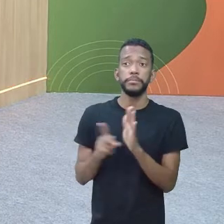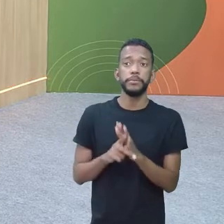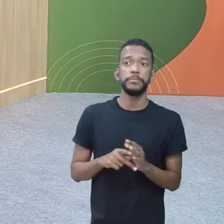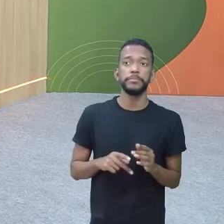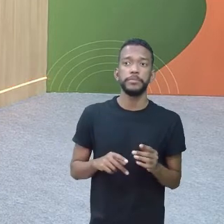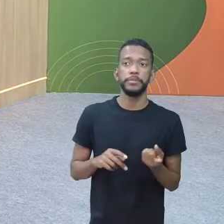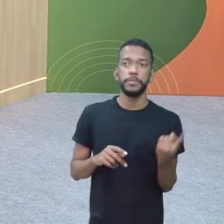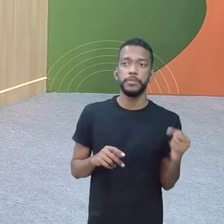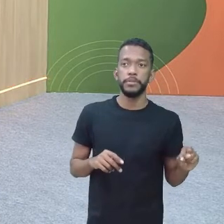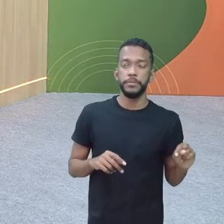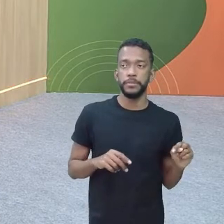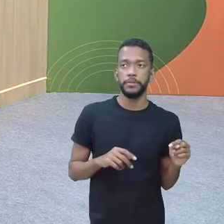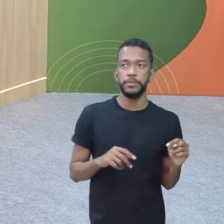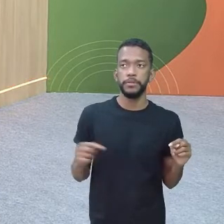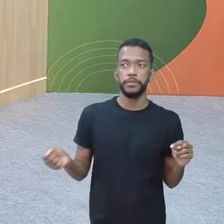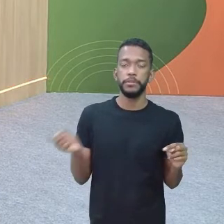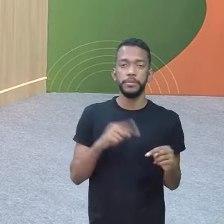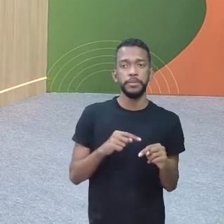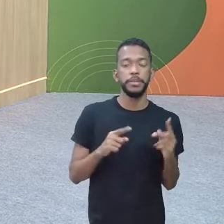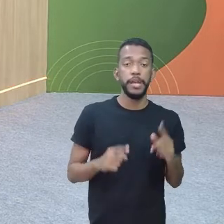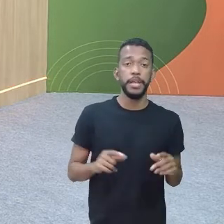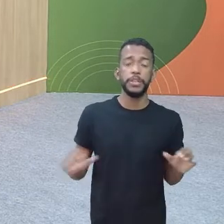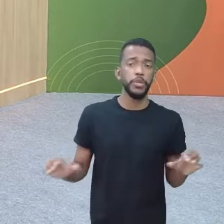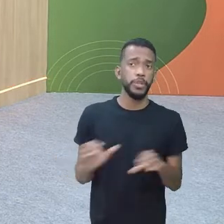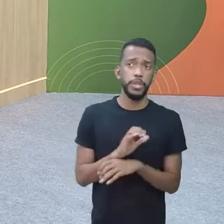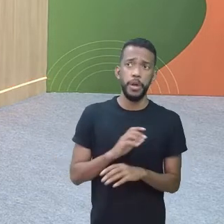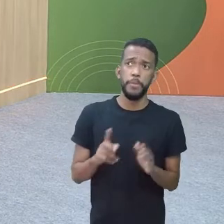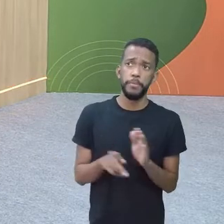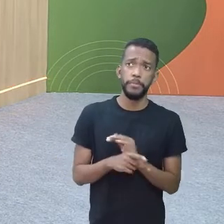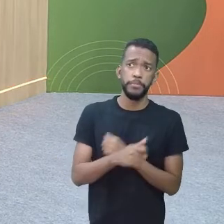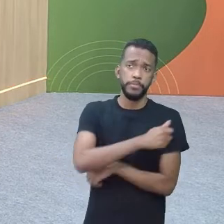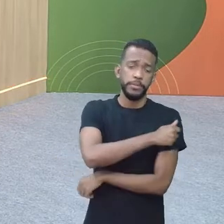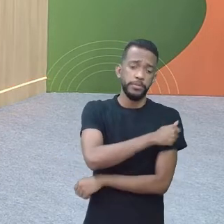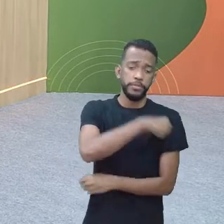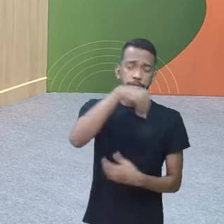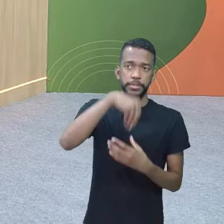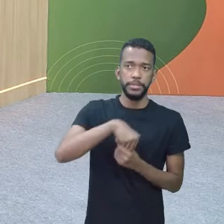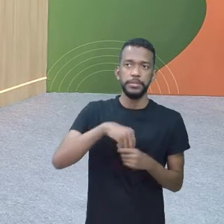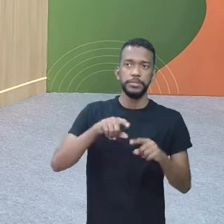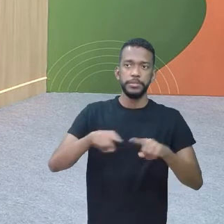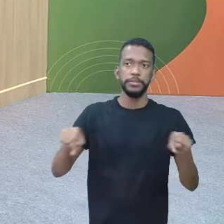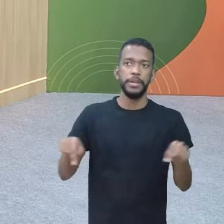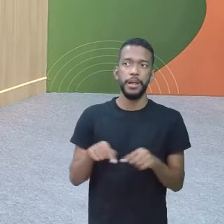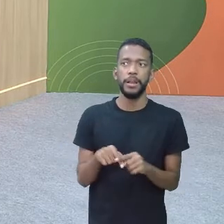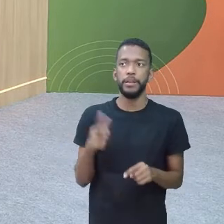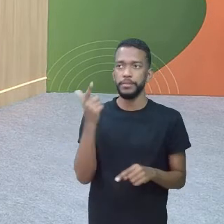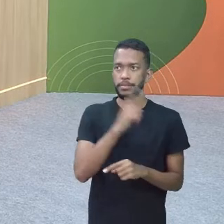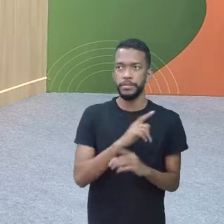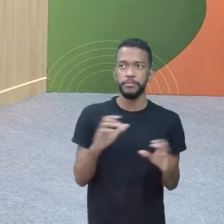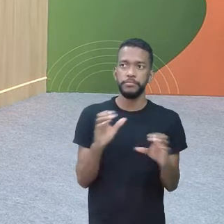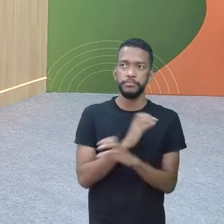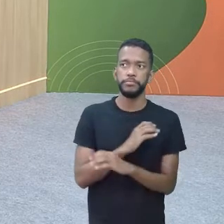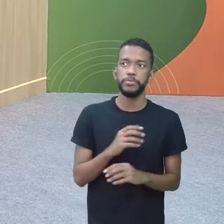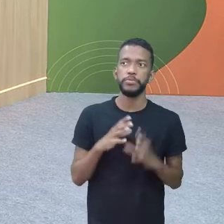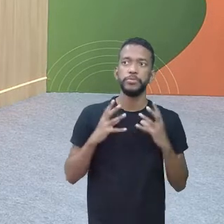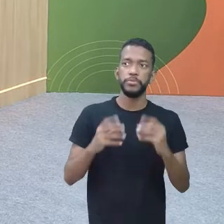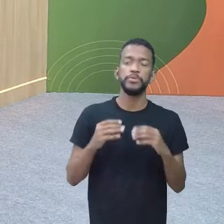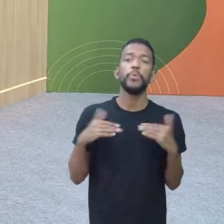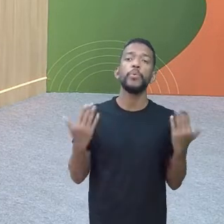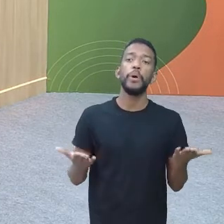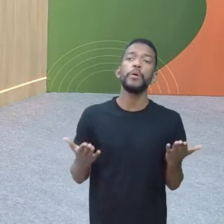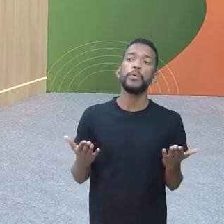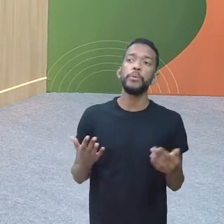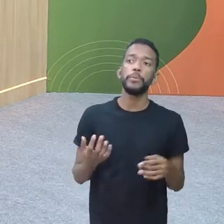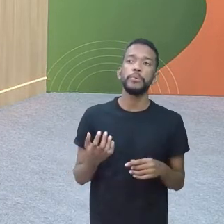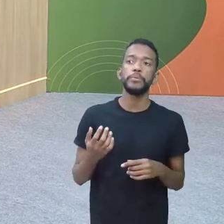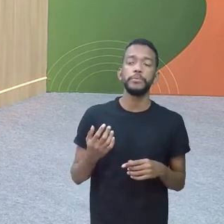onde o meu denominador vai ter que ser o total de estudantes dessa sala, ó. São 25 estudantes aqui. Qual será a